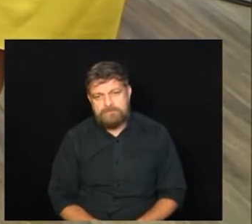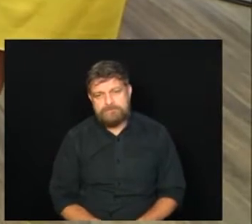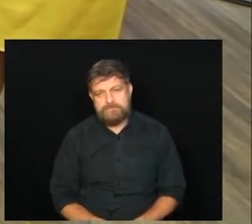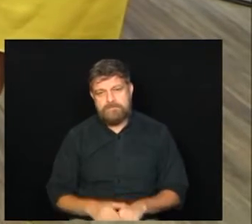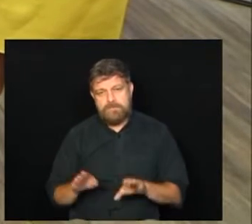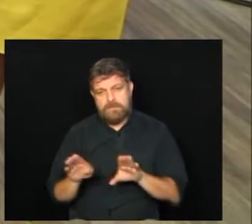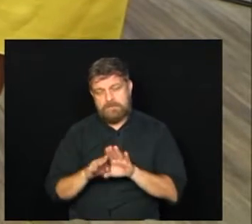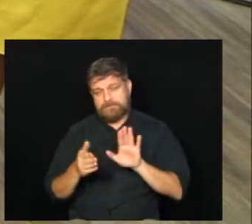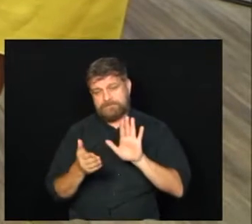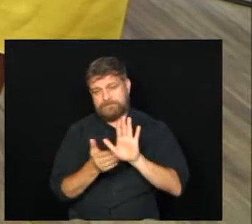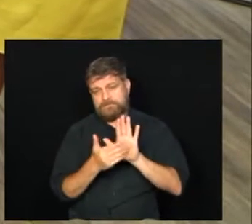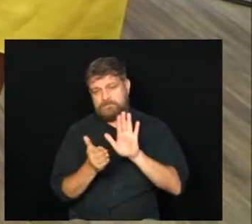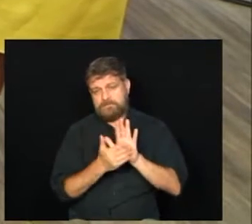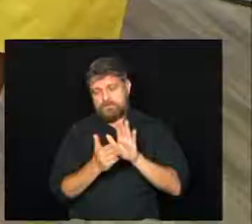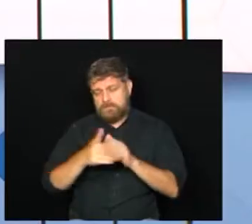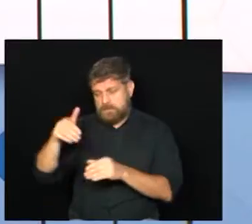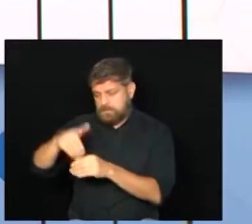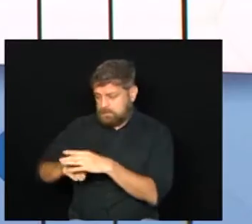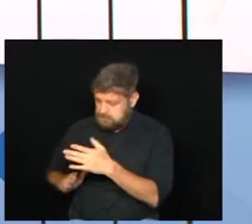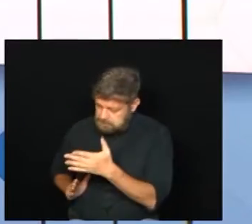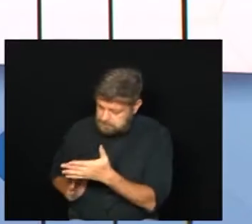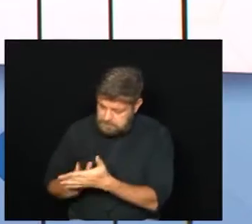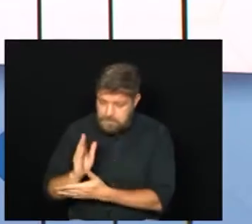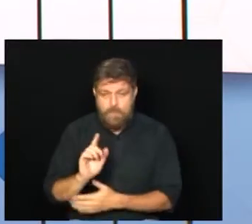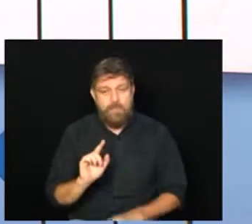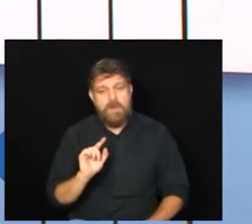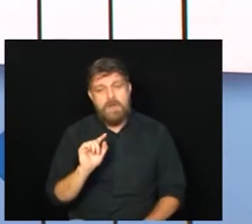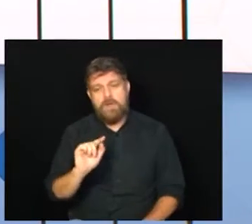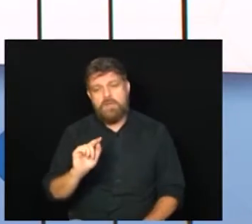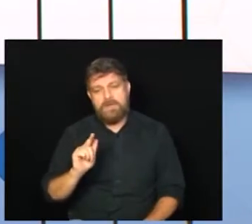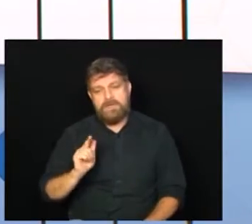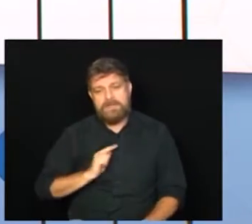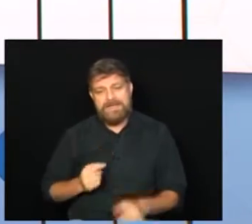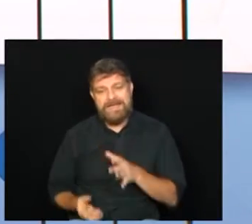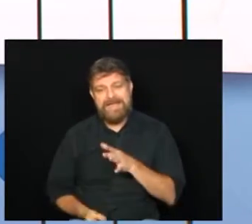Outra proposta aprovada no mérito é a que cria o